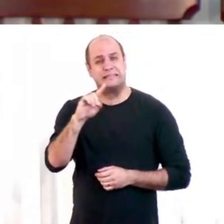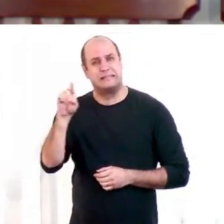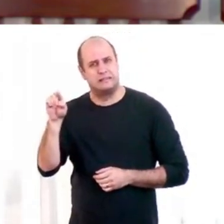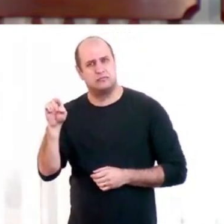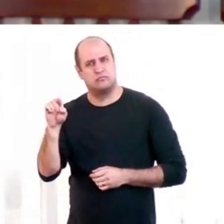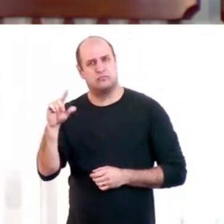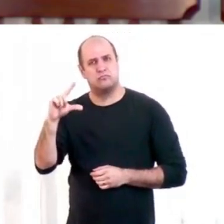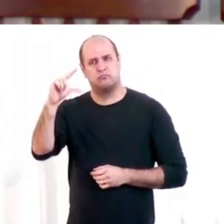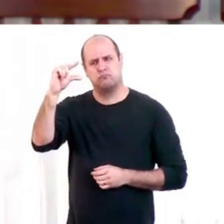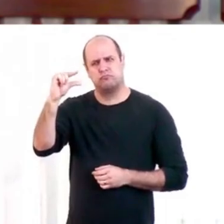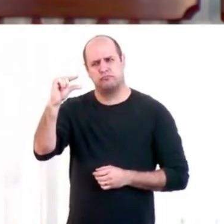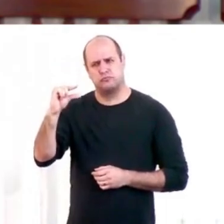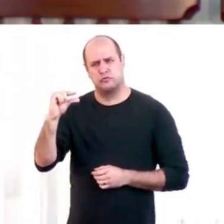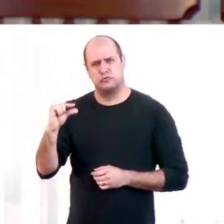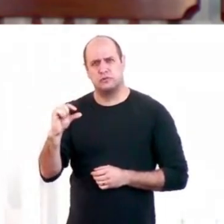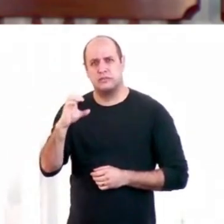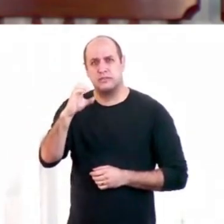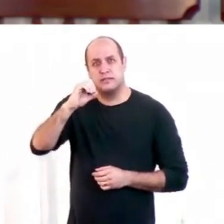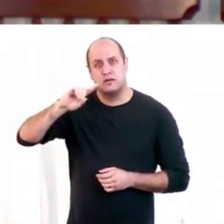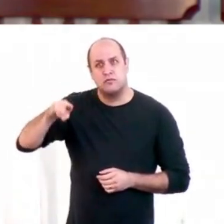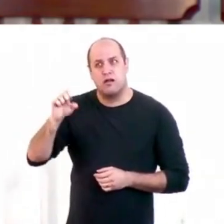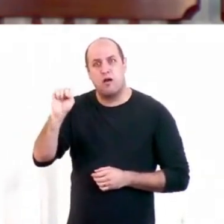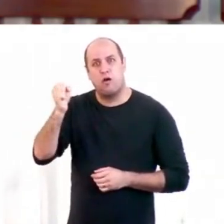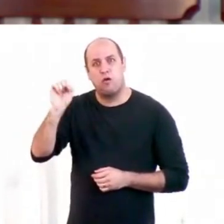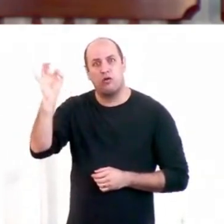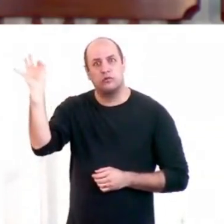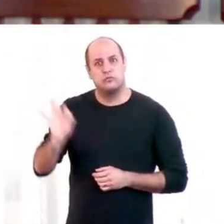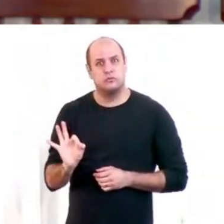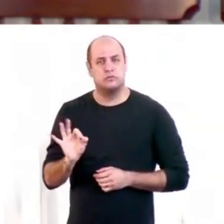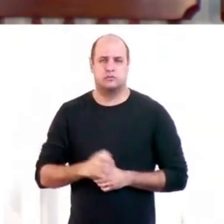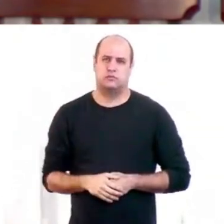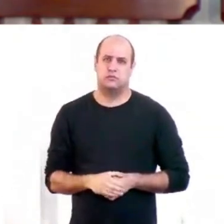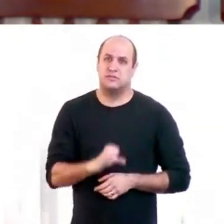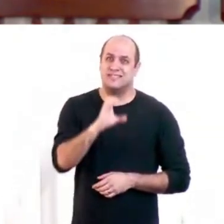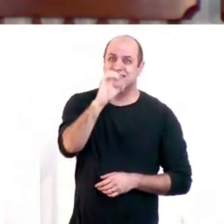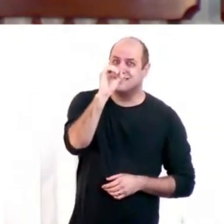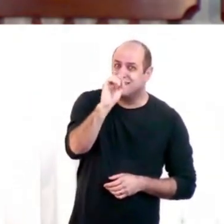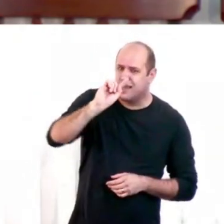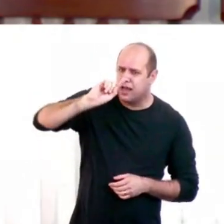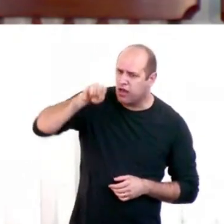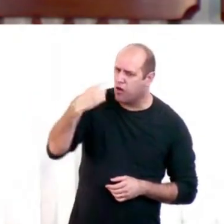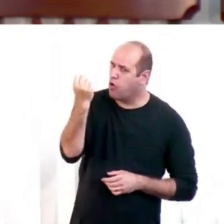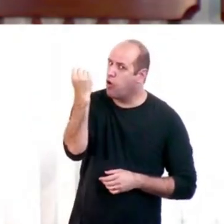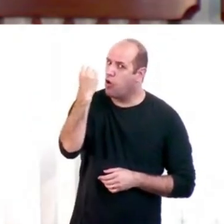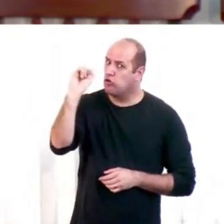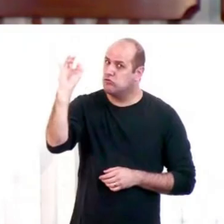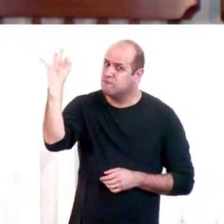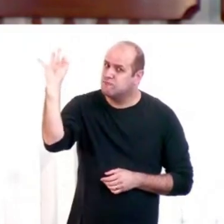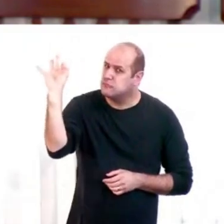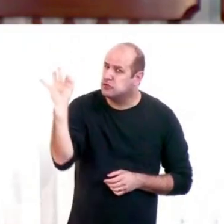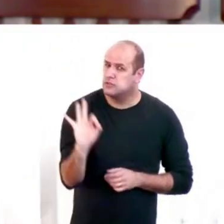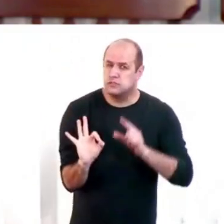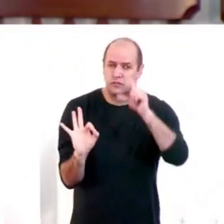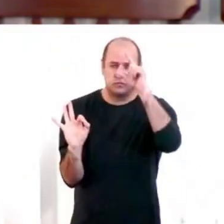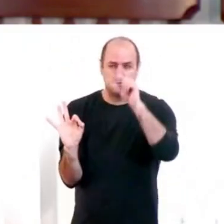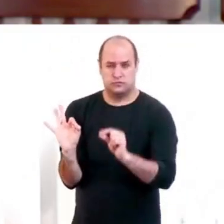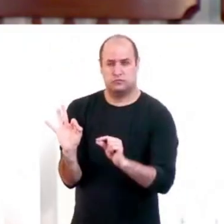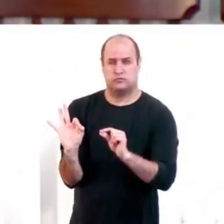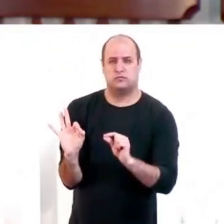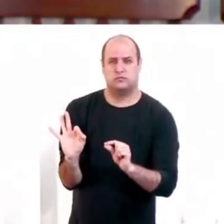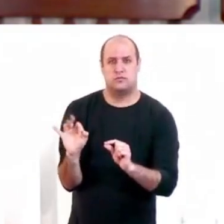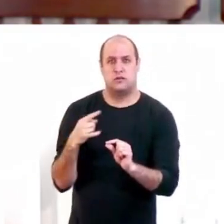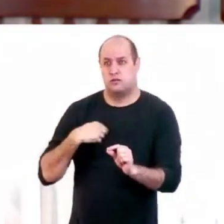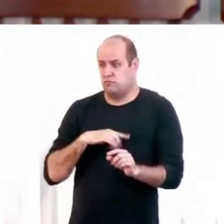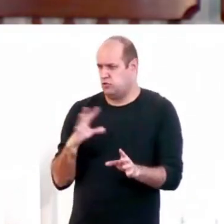Vou repetir, um país com 0,8% de cristãos. Quando somamos a